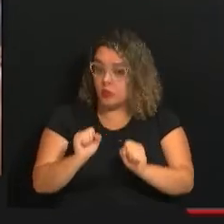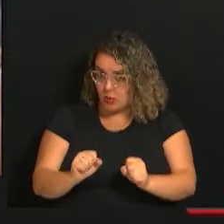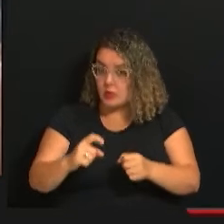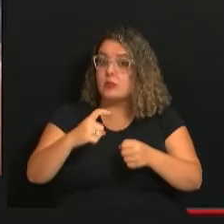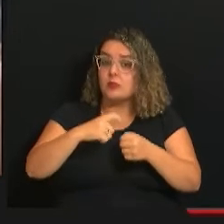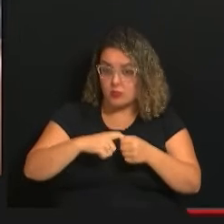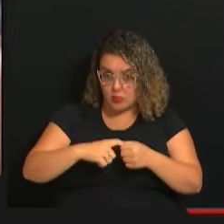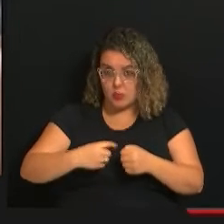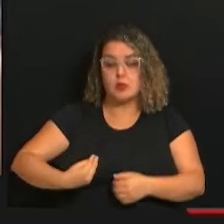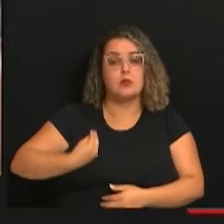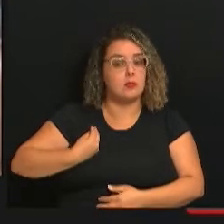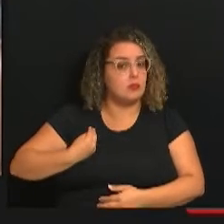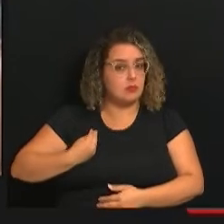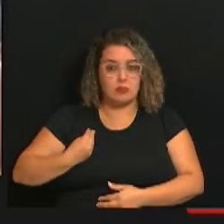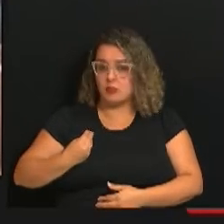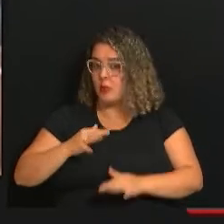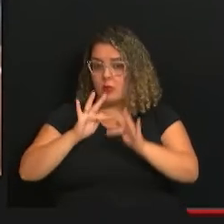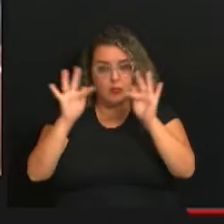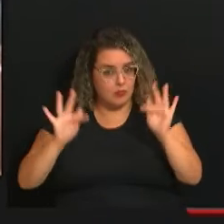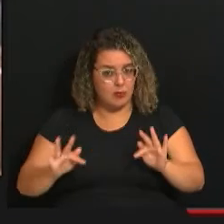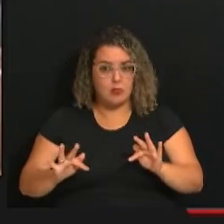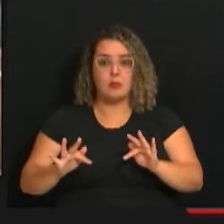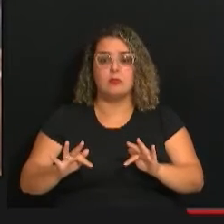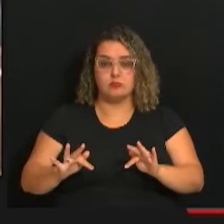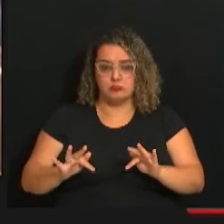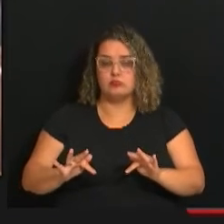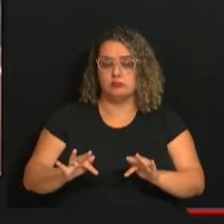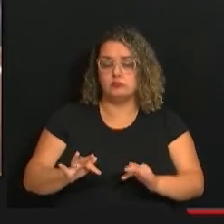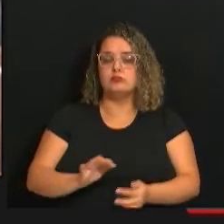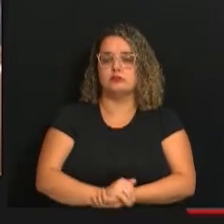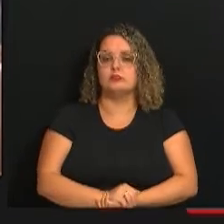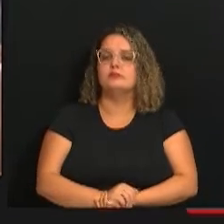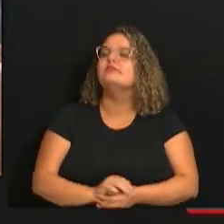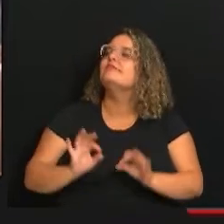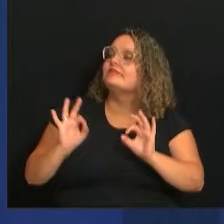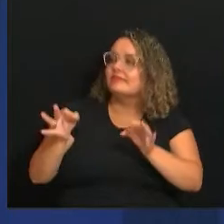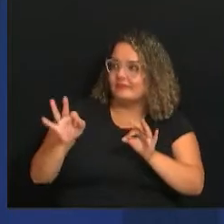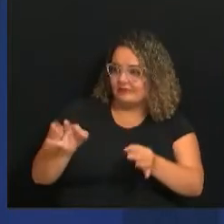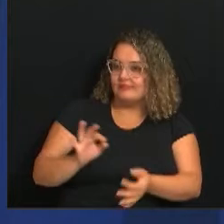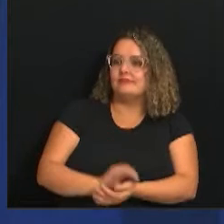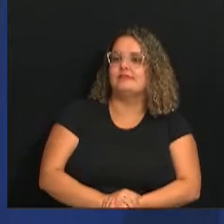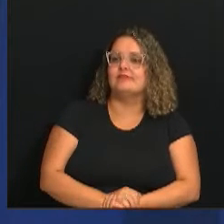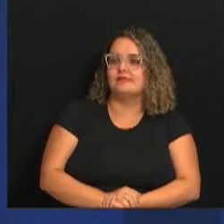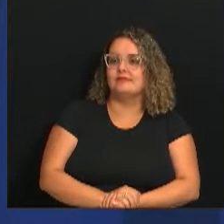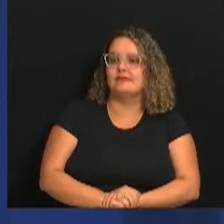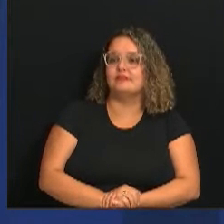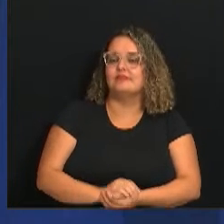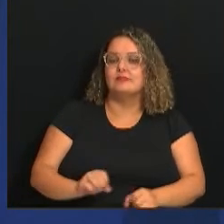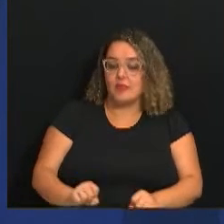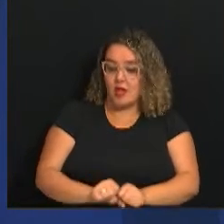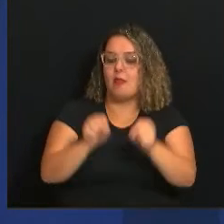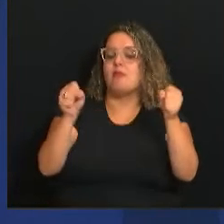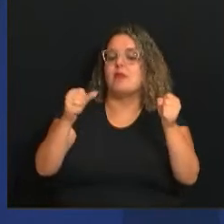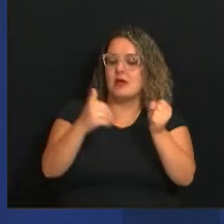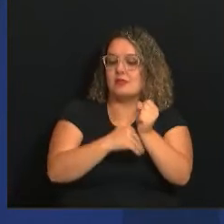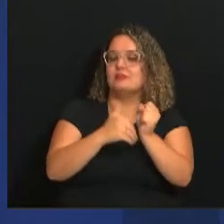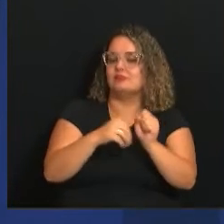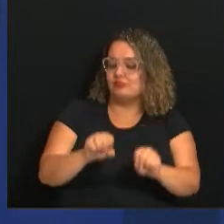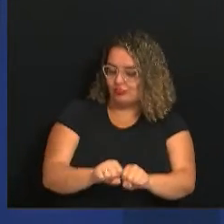que agradeço a vocês, agradeço o espaço, a situação